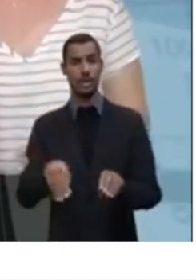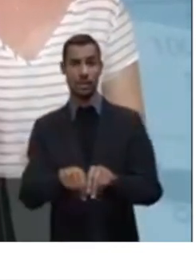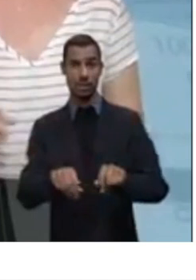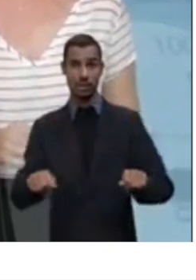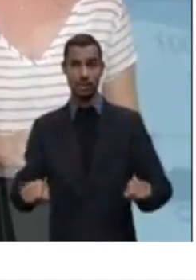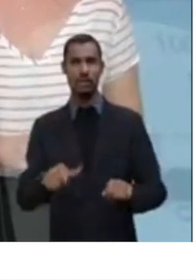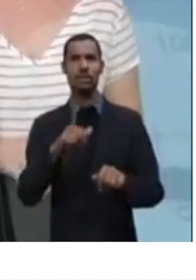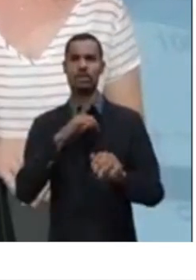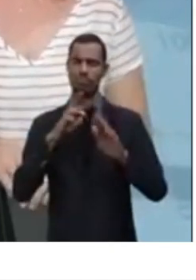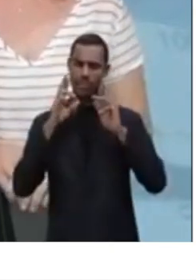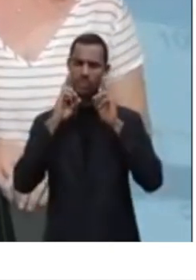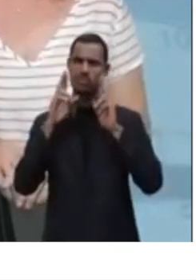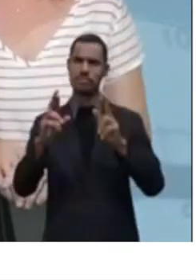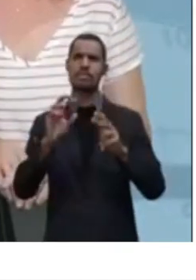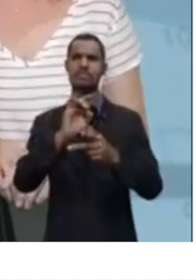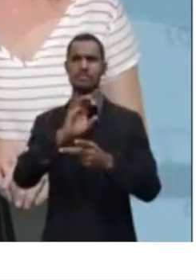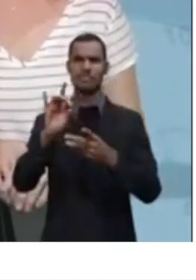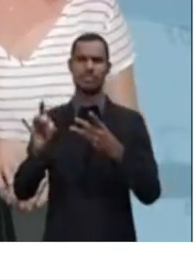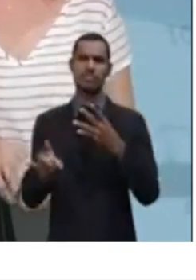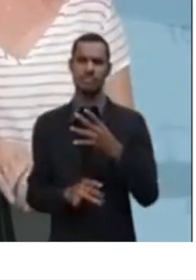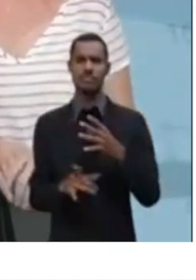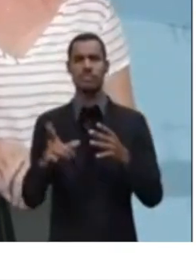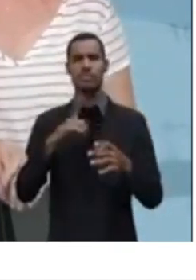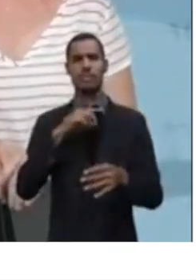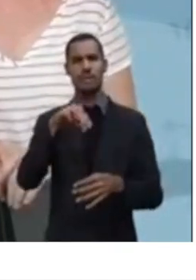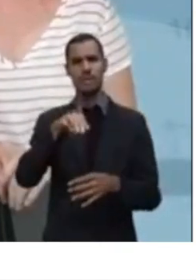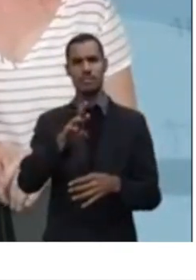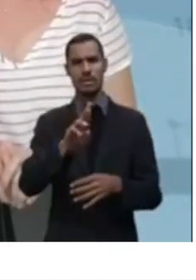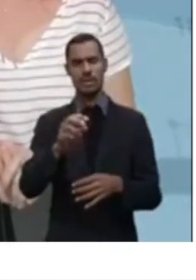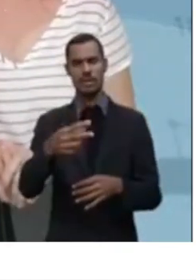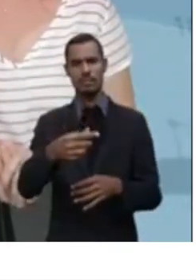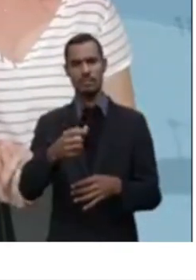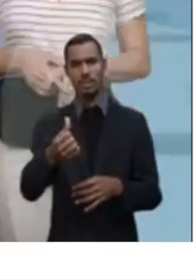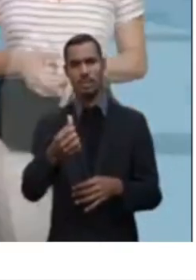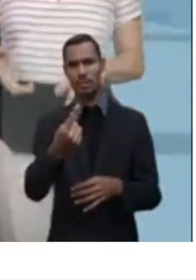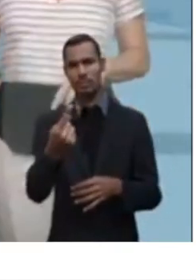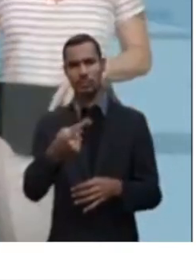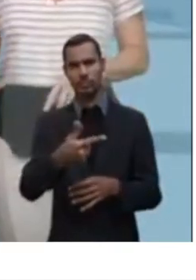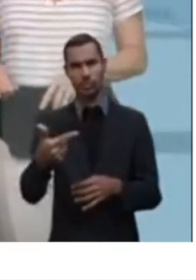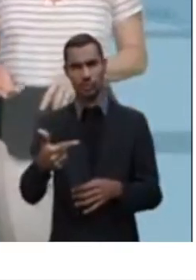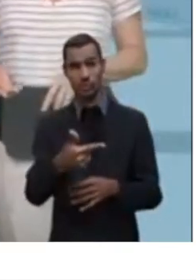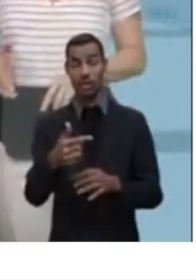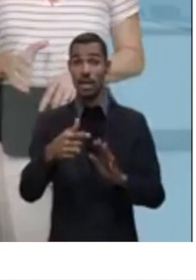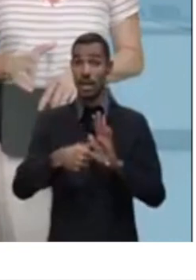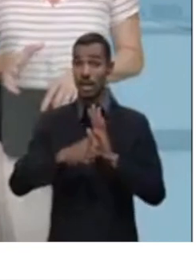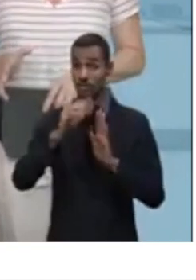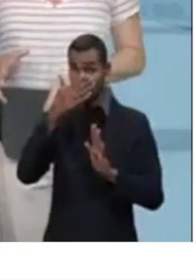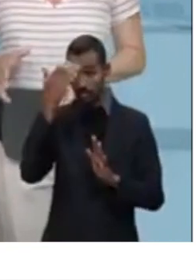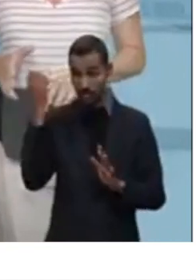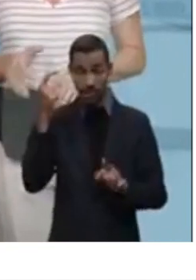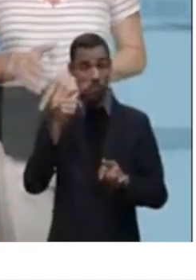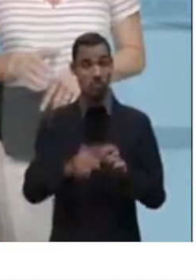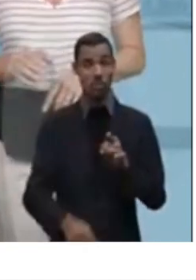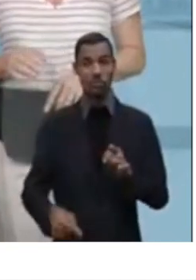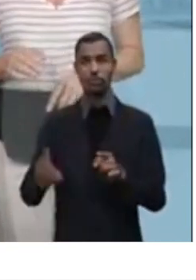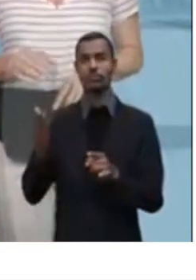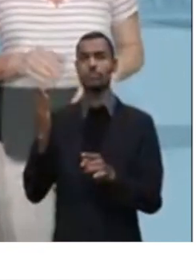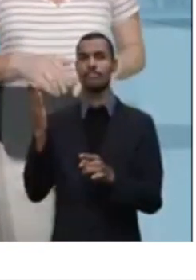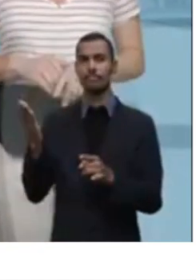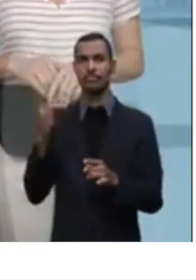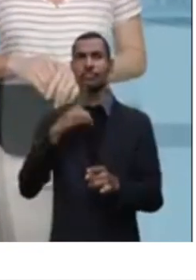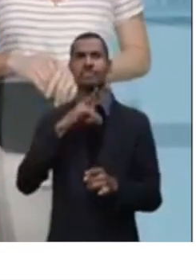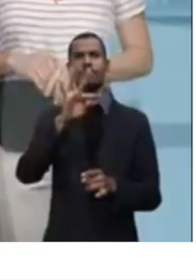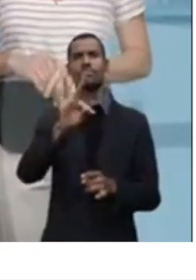solo, respeitando as dimensões mínimas da NBR 6122. E antes que eu me esqueça, não podemos deixar de falar